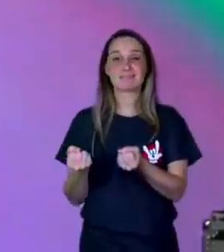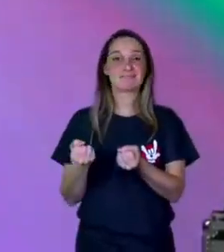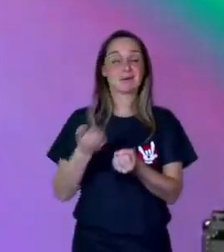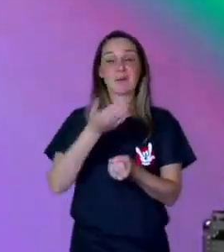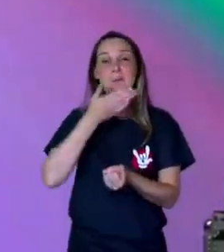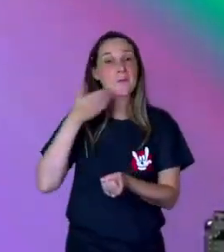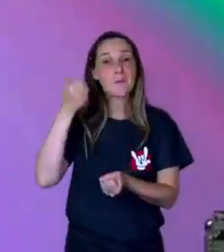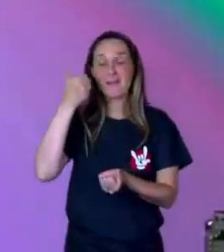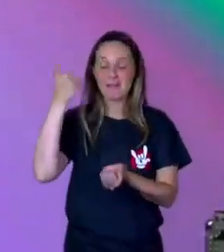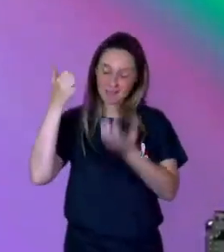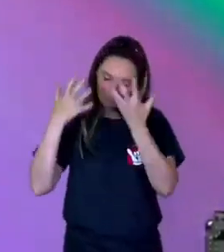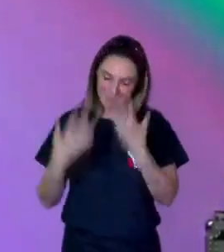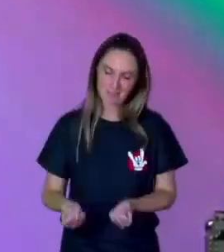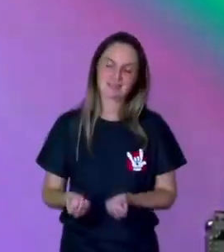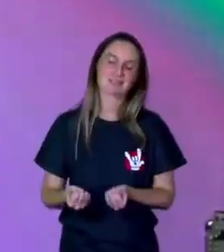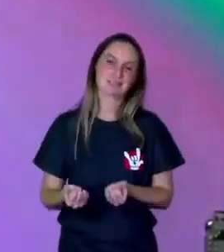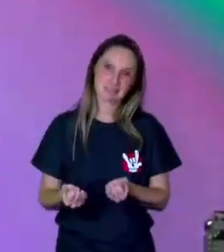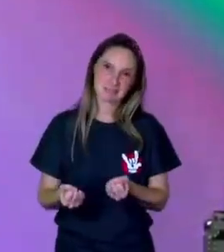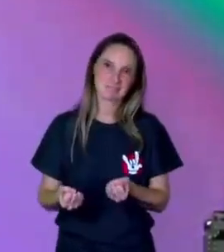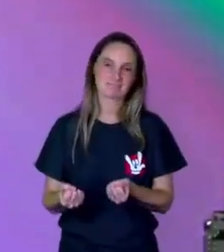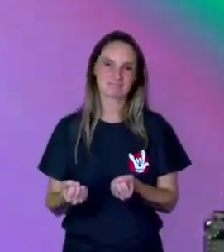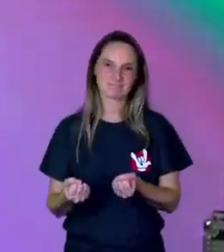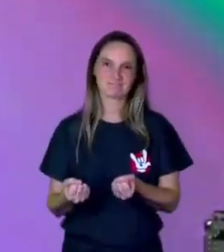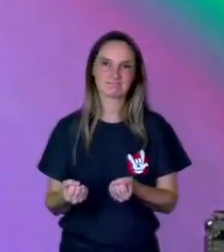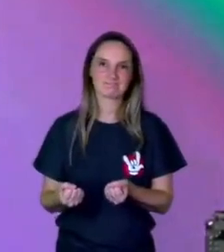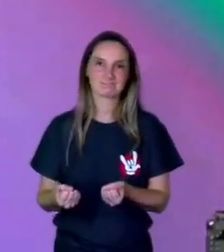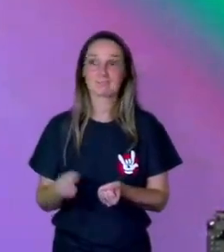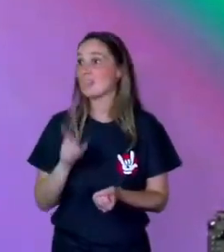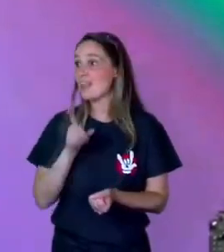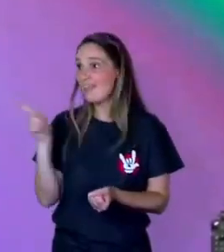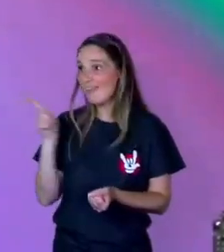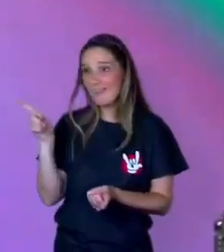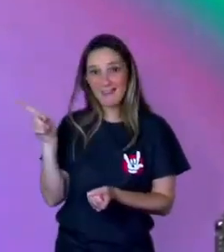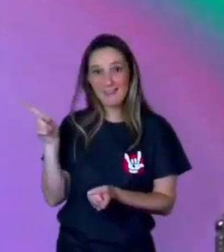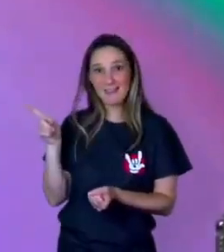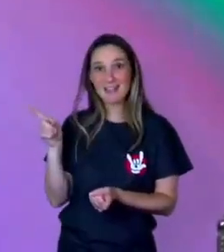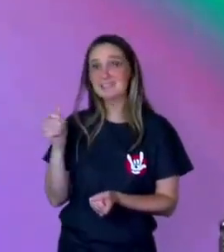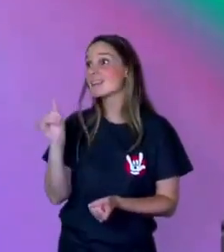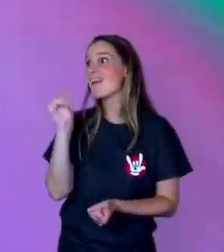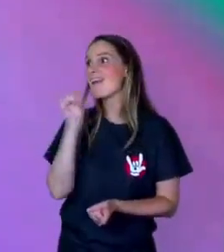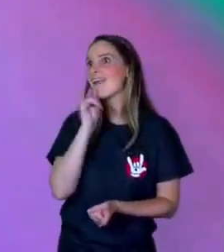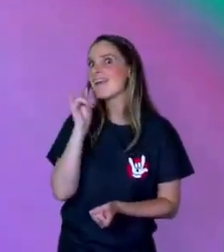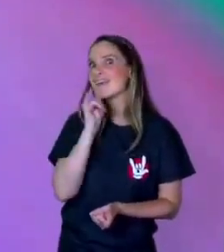extraíram dessa vida com Cristo. Boas referências.